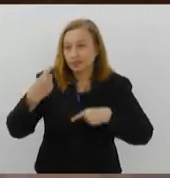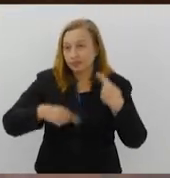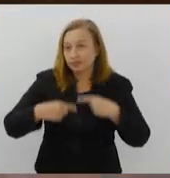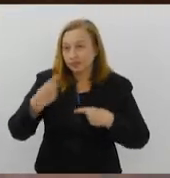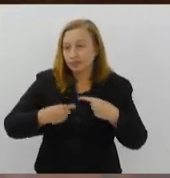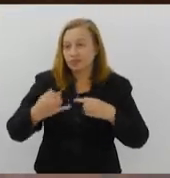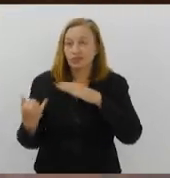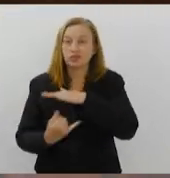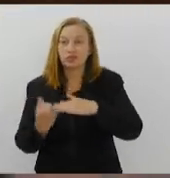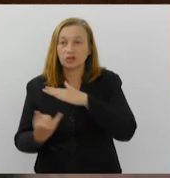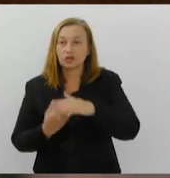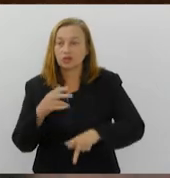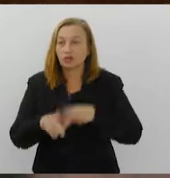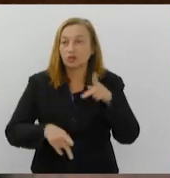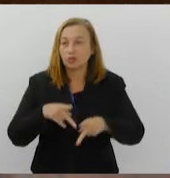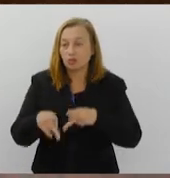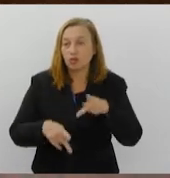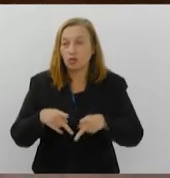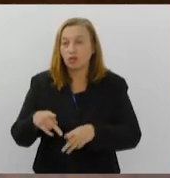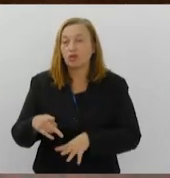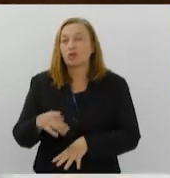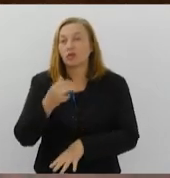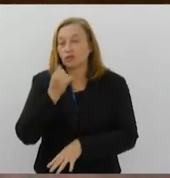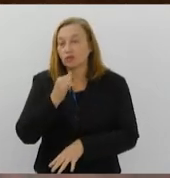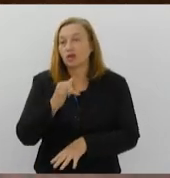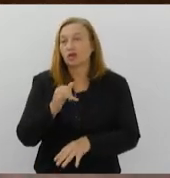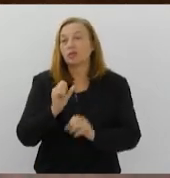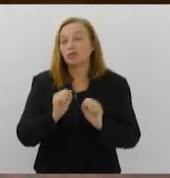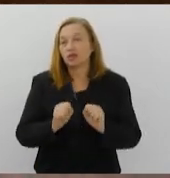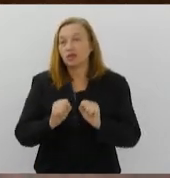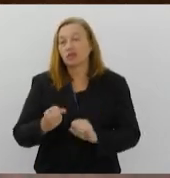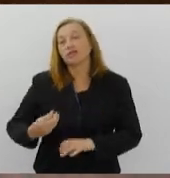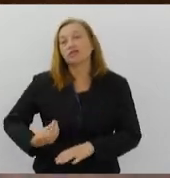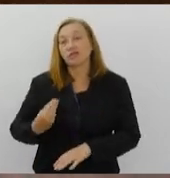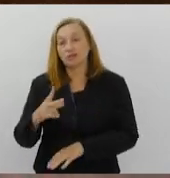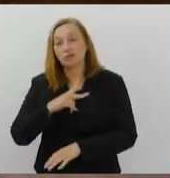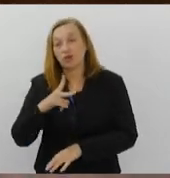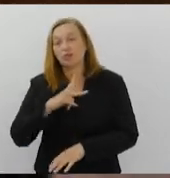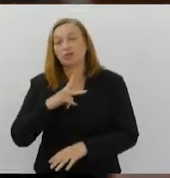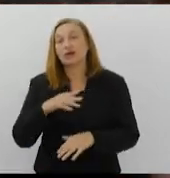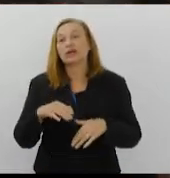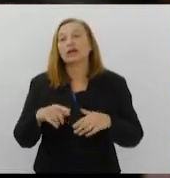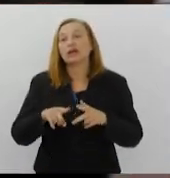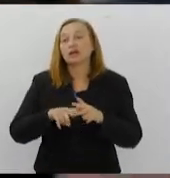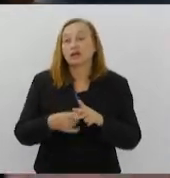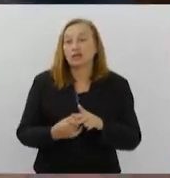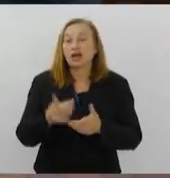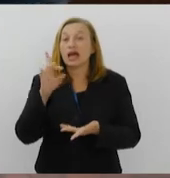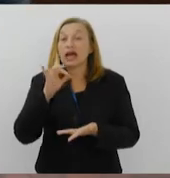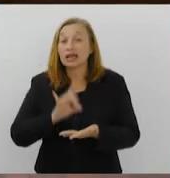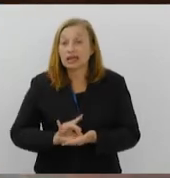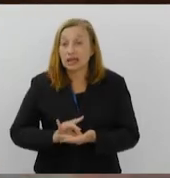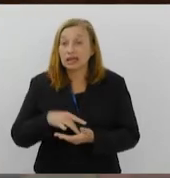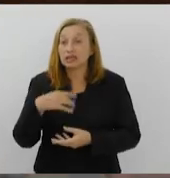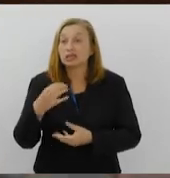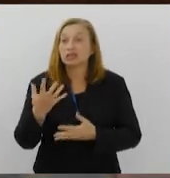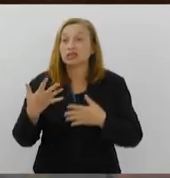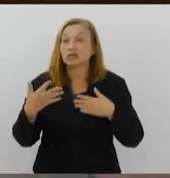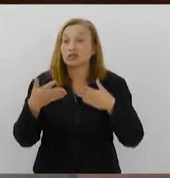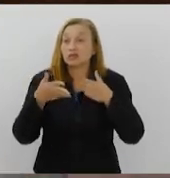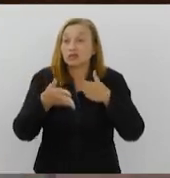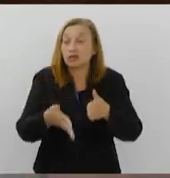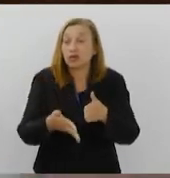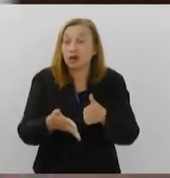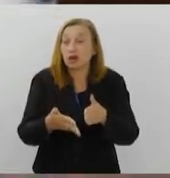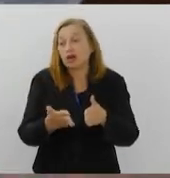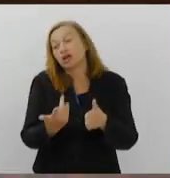fluminense, pudessem se autofinanciar e ter vida própria, alterando assim a realidade de concentração